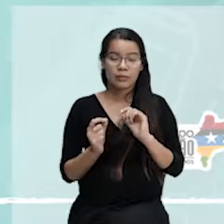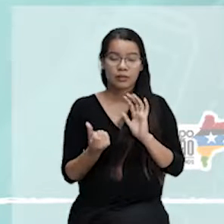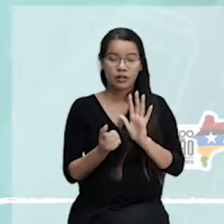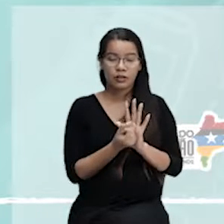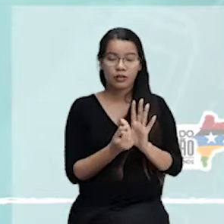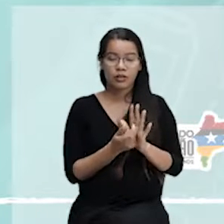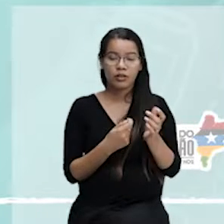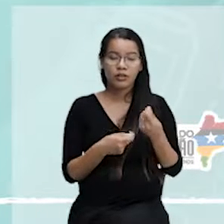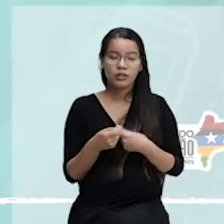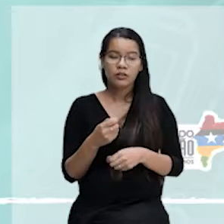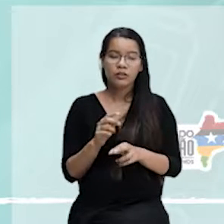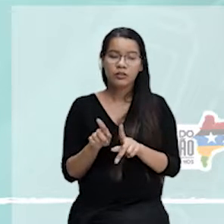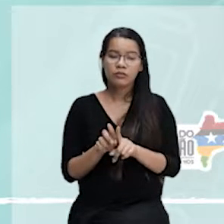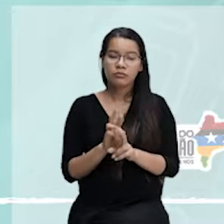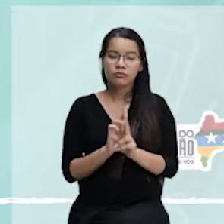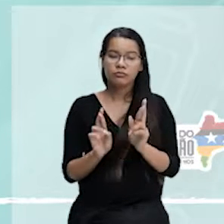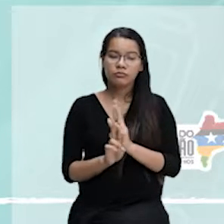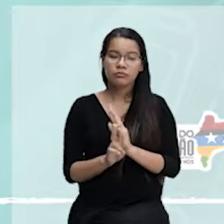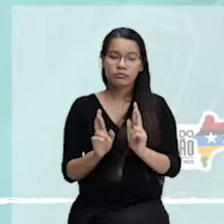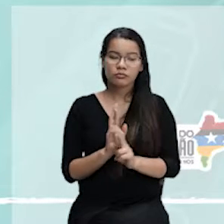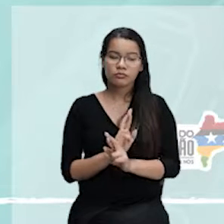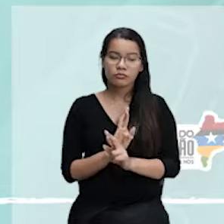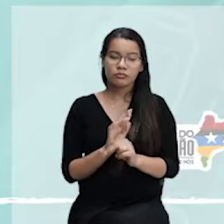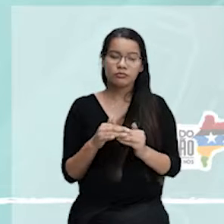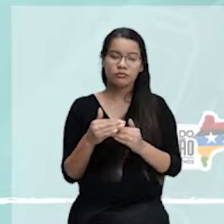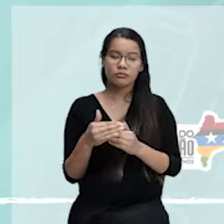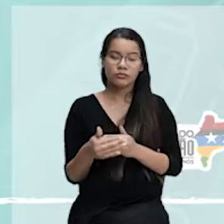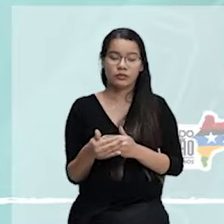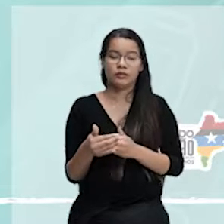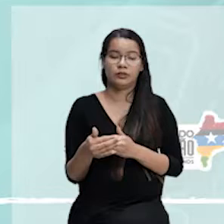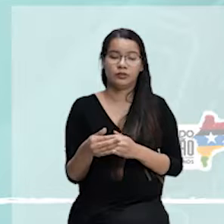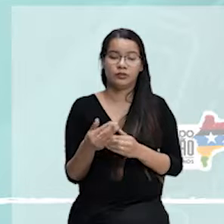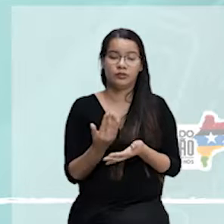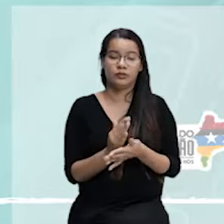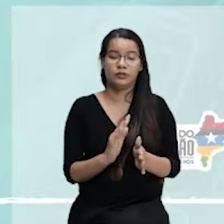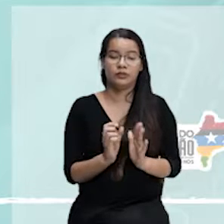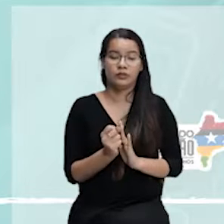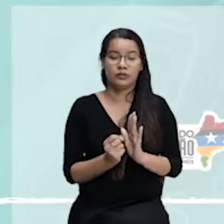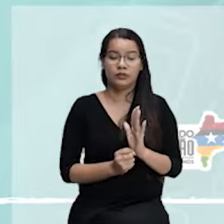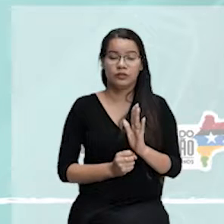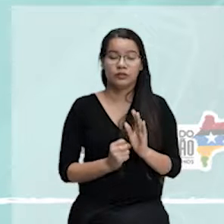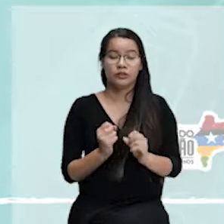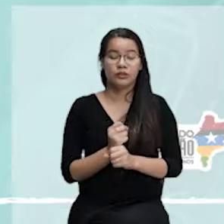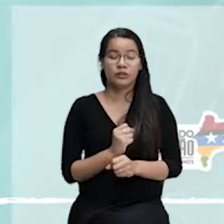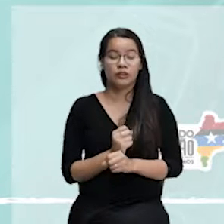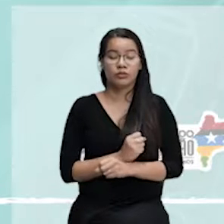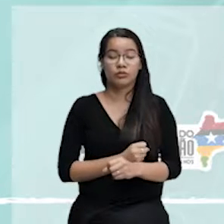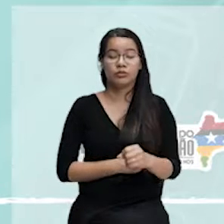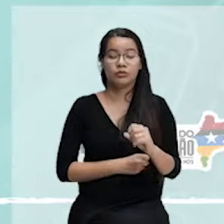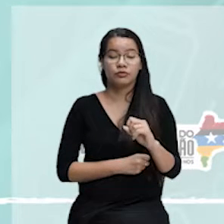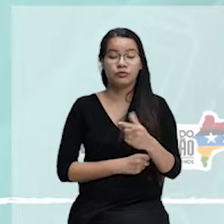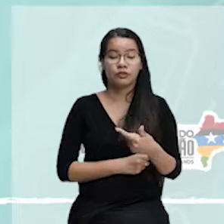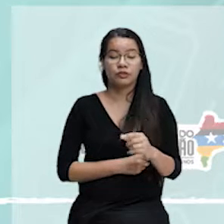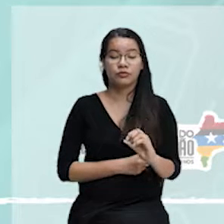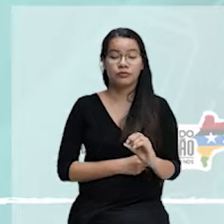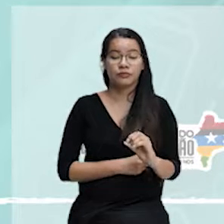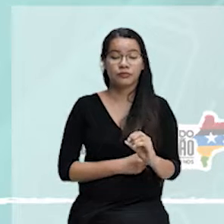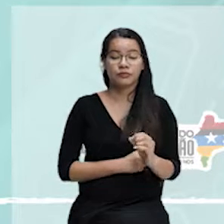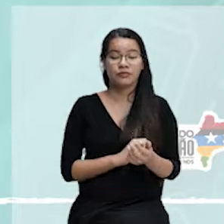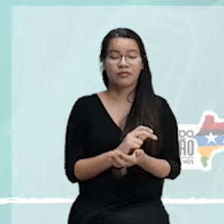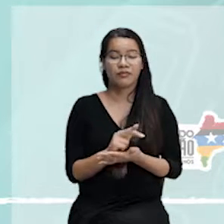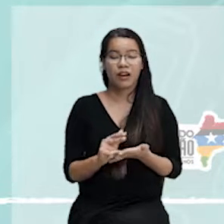a economia e as relações internacionais a partir do final do século XX, década de 90 de novo, várias são